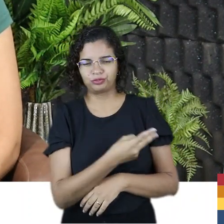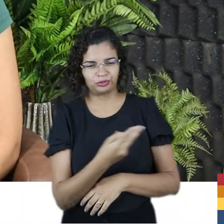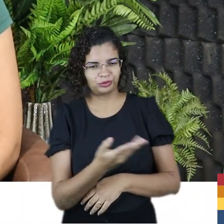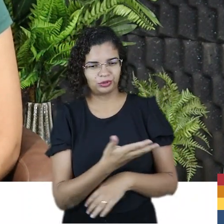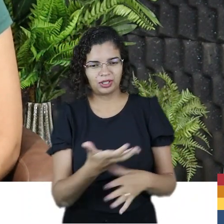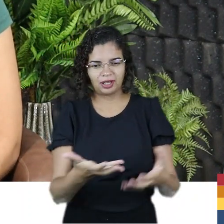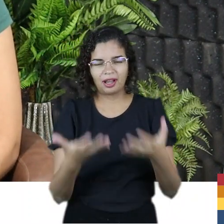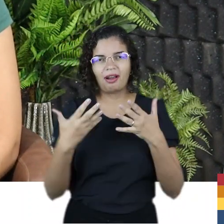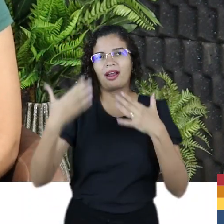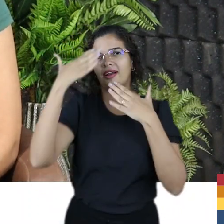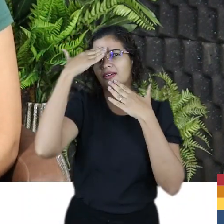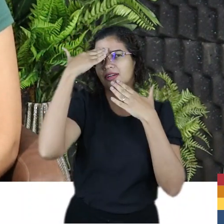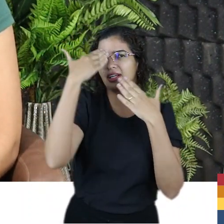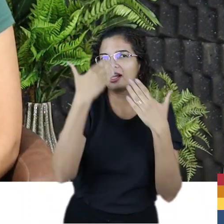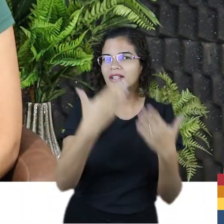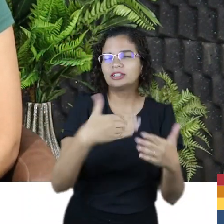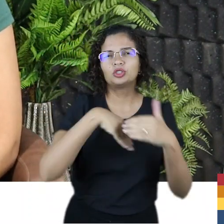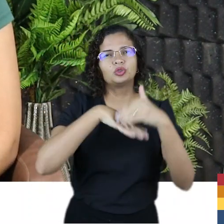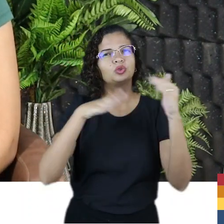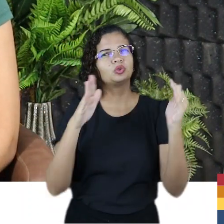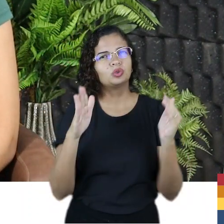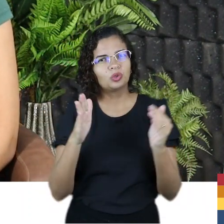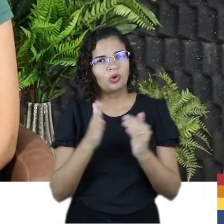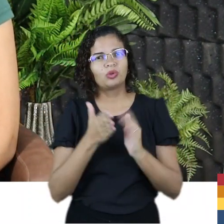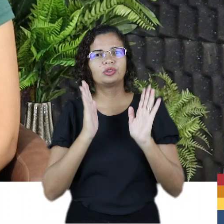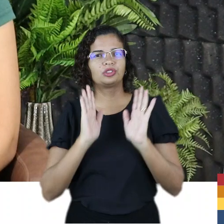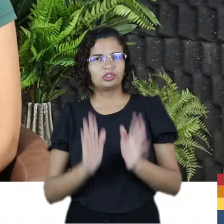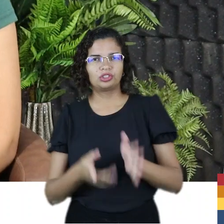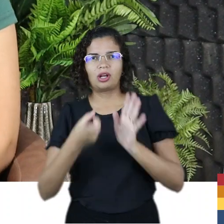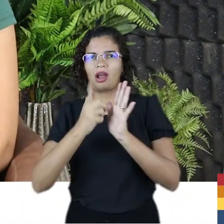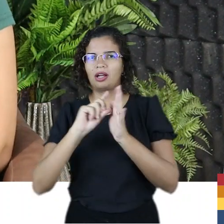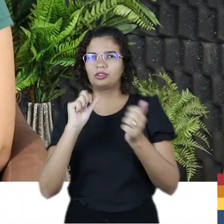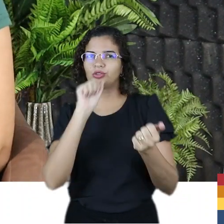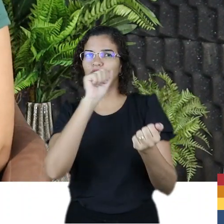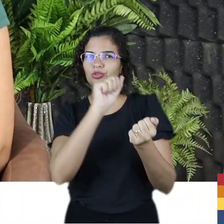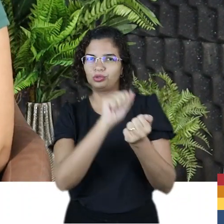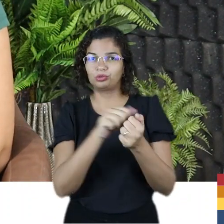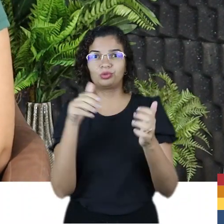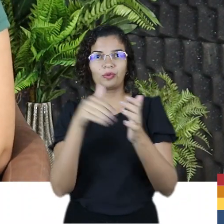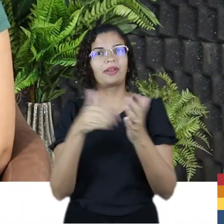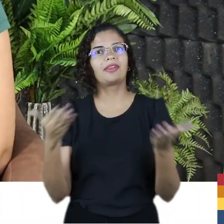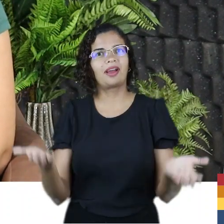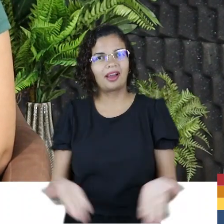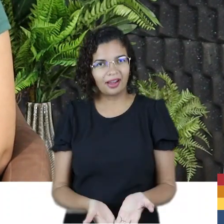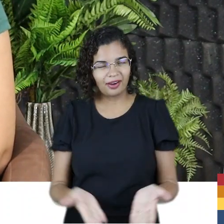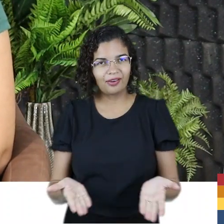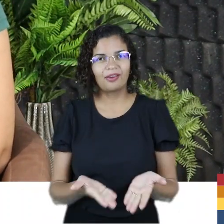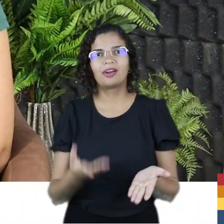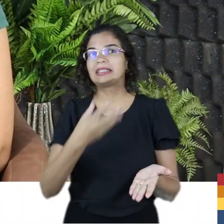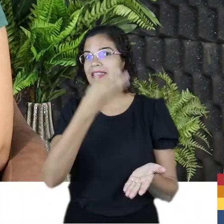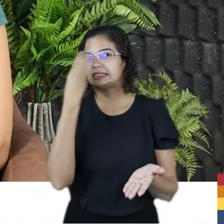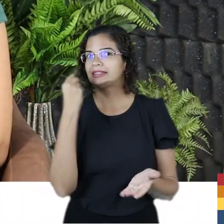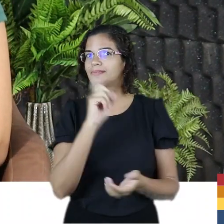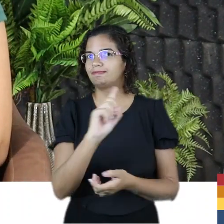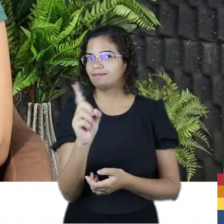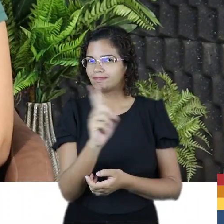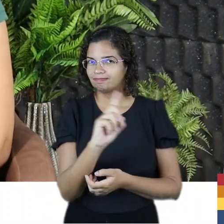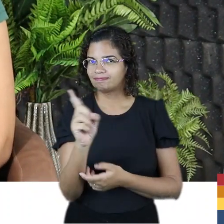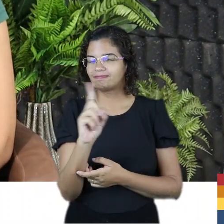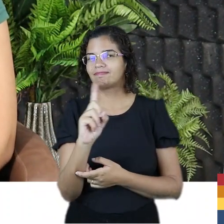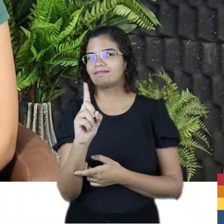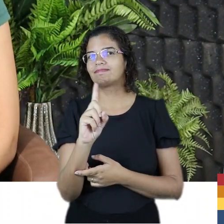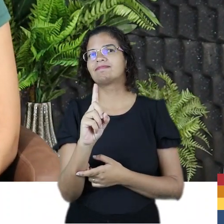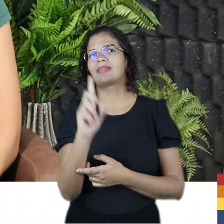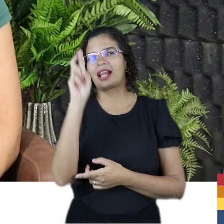estavam conosco que estão até agora dizer que não esqueçam de registrar suas frequências no